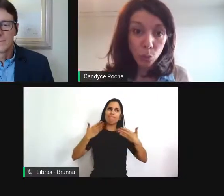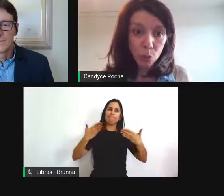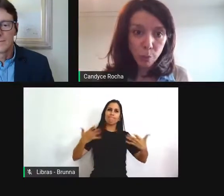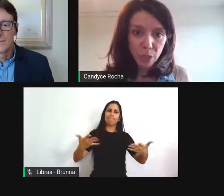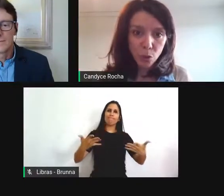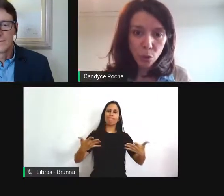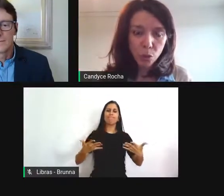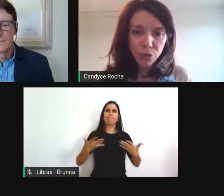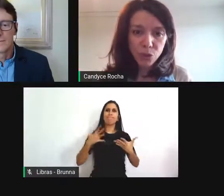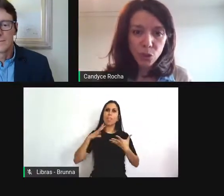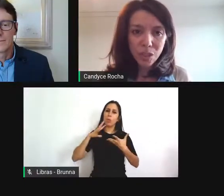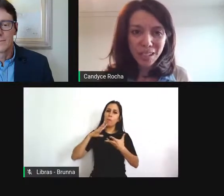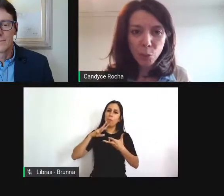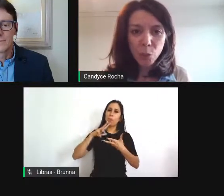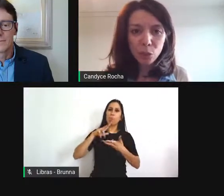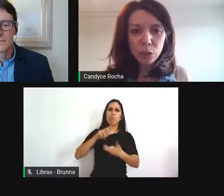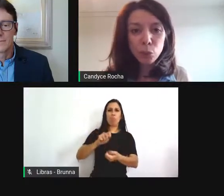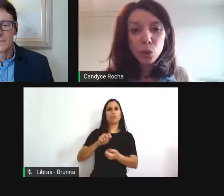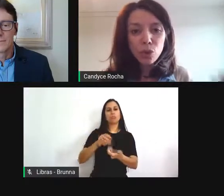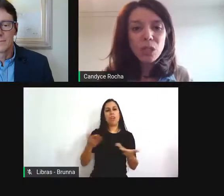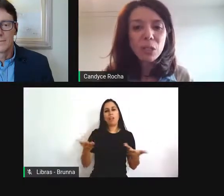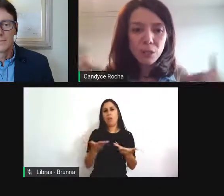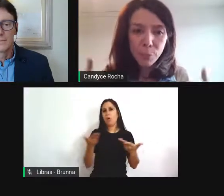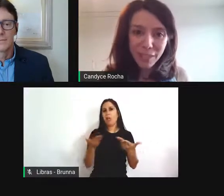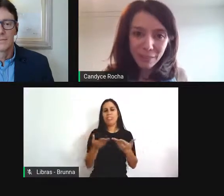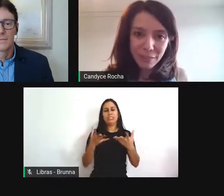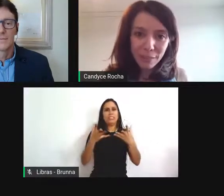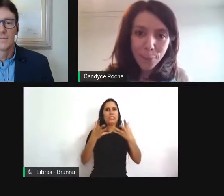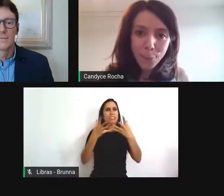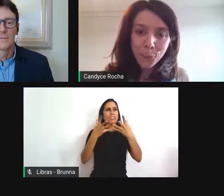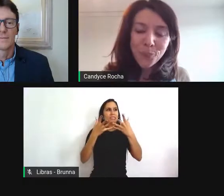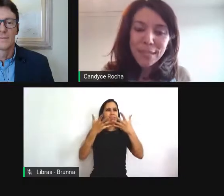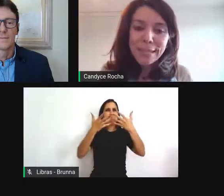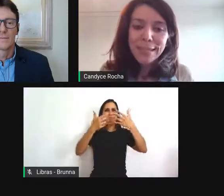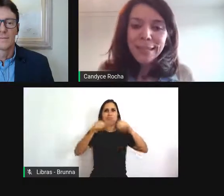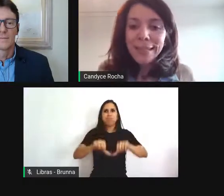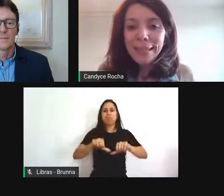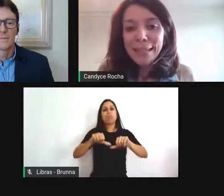enfrentado mundialmente com o Covid acabam botando muitos ganhos a perder.